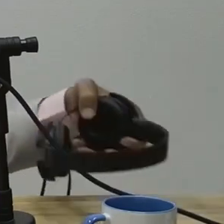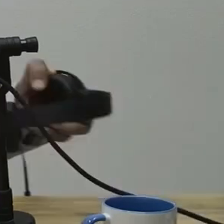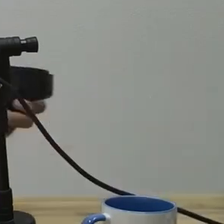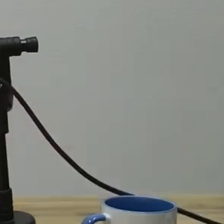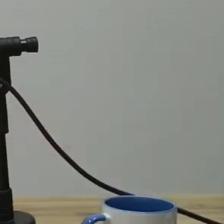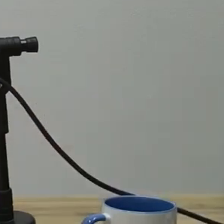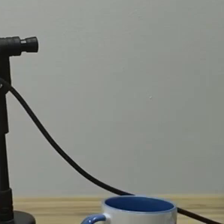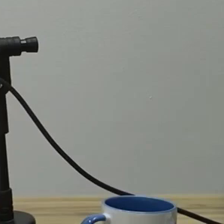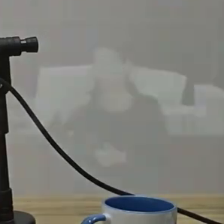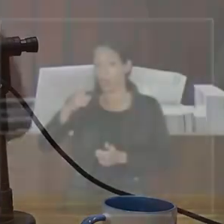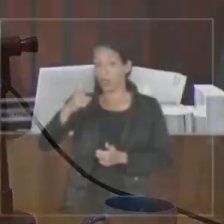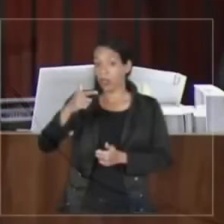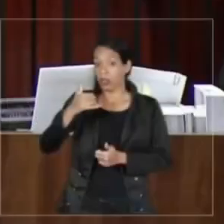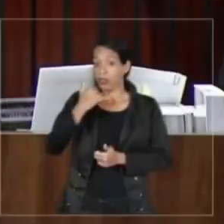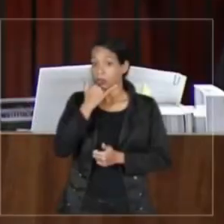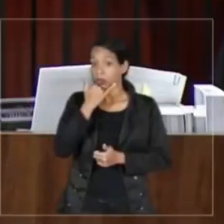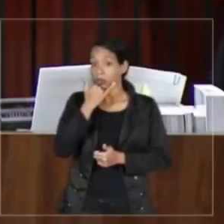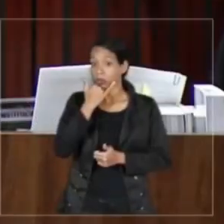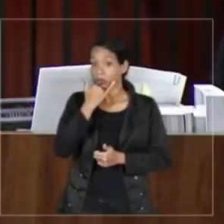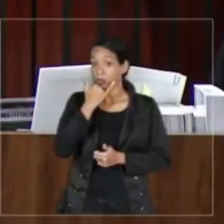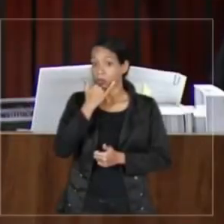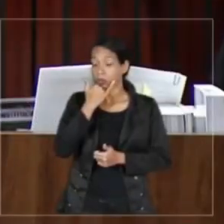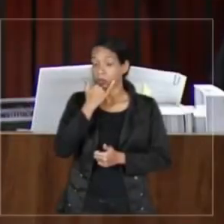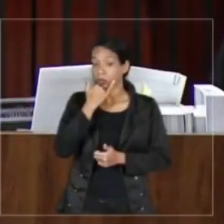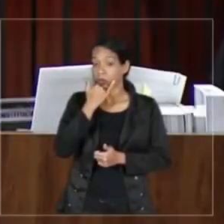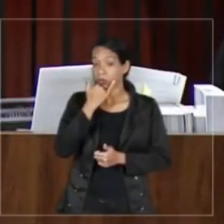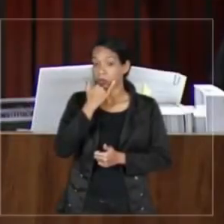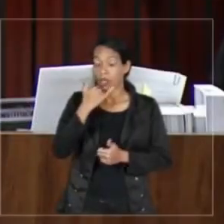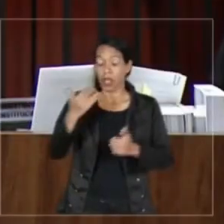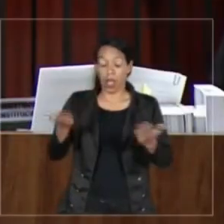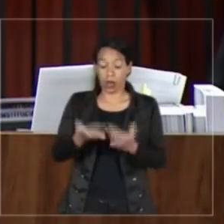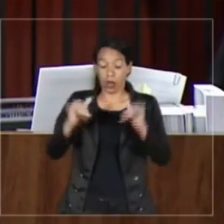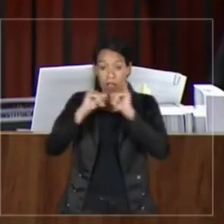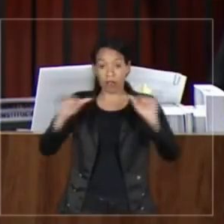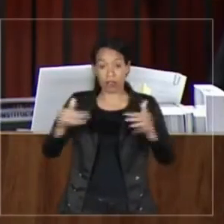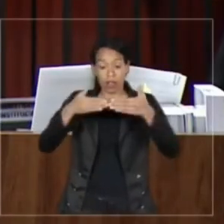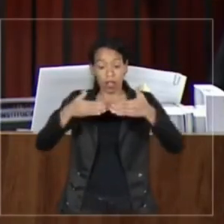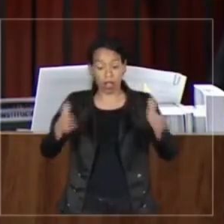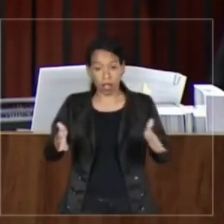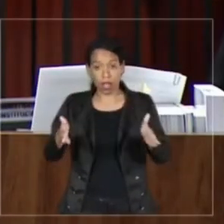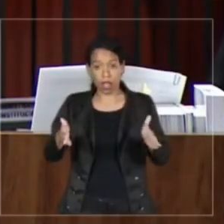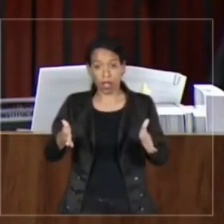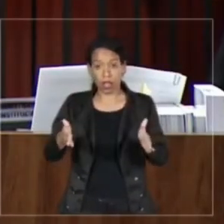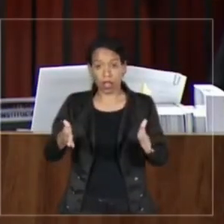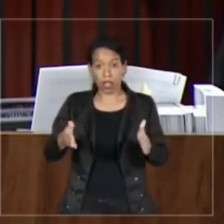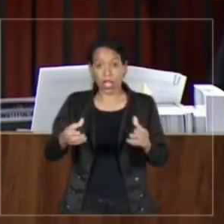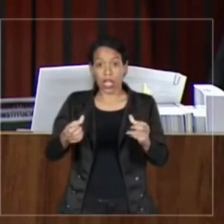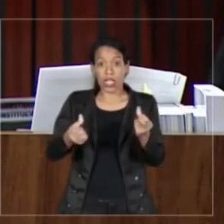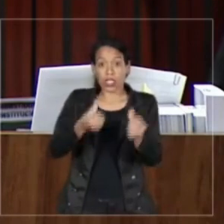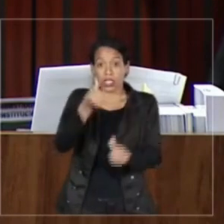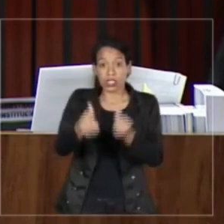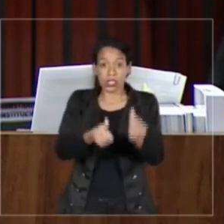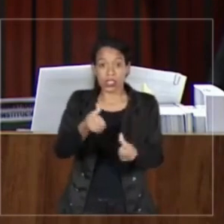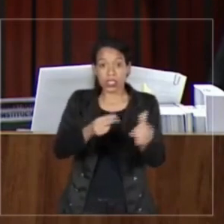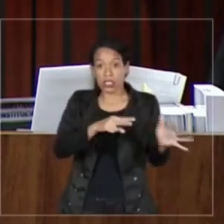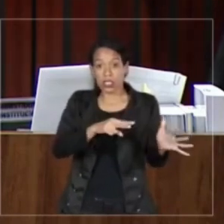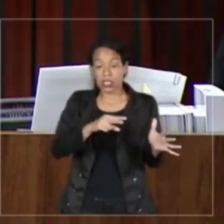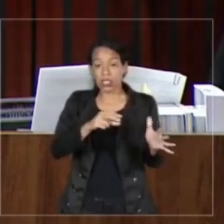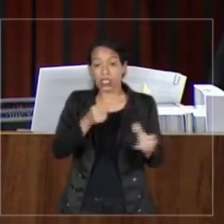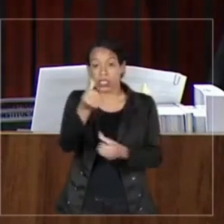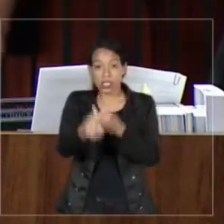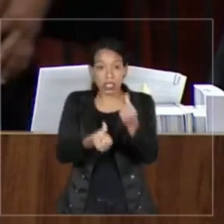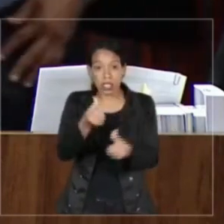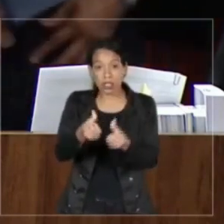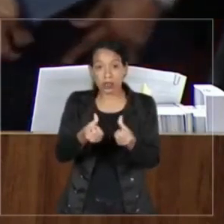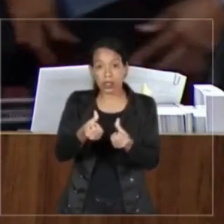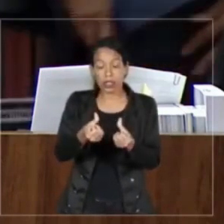ouvir o que disse Moraes. Declaro aberto o segundo semestre de 2023, desejando que a Justiça Eleitoral, o